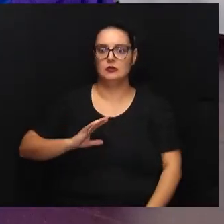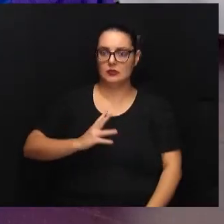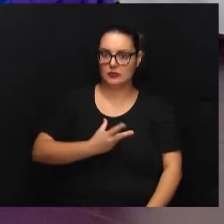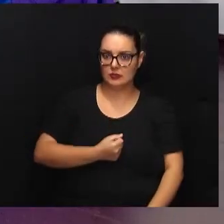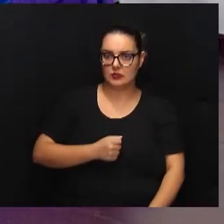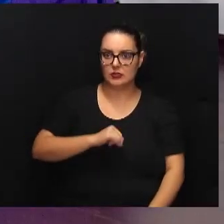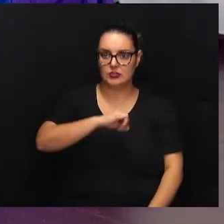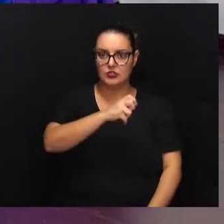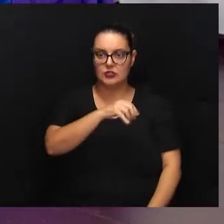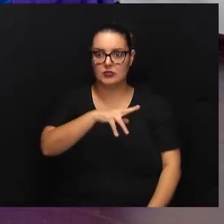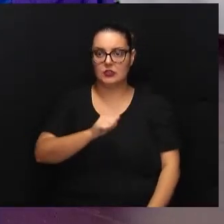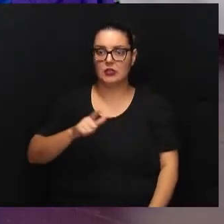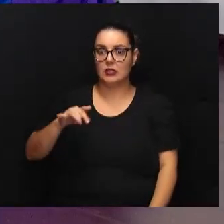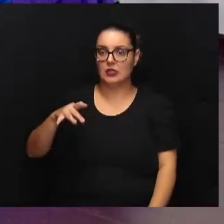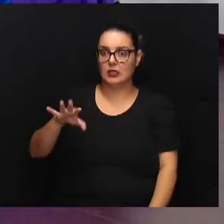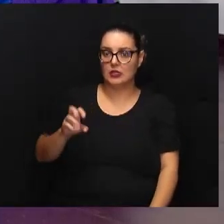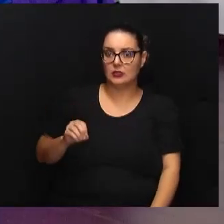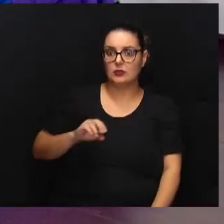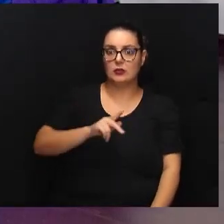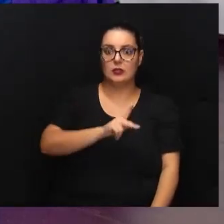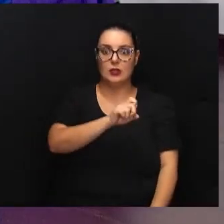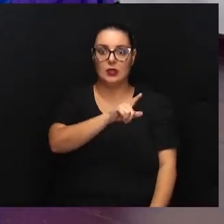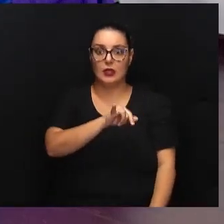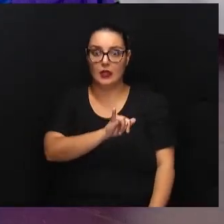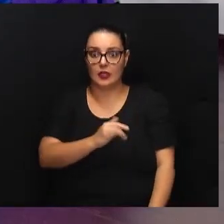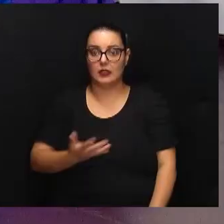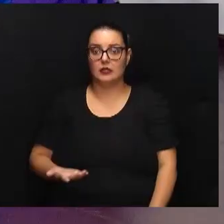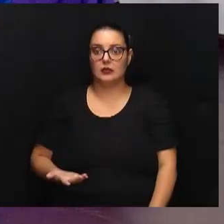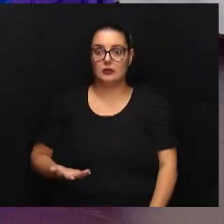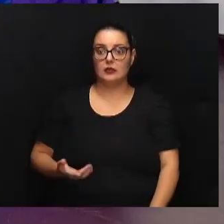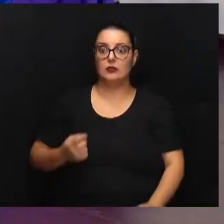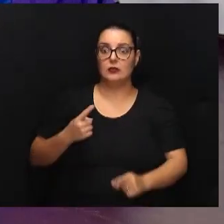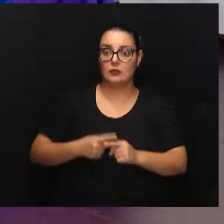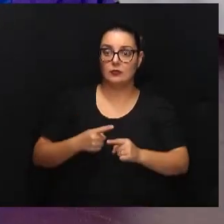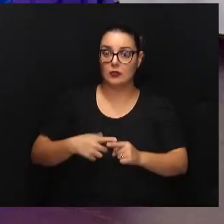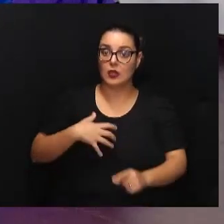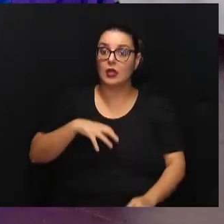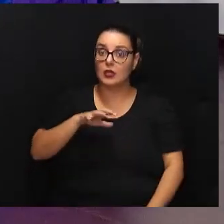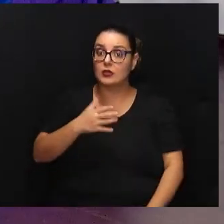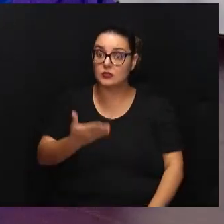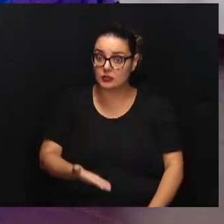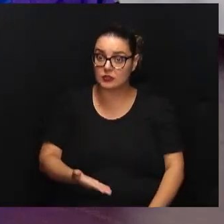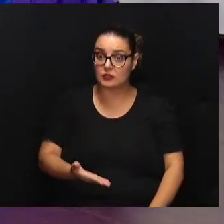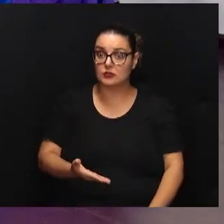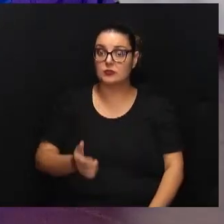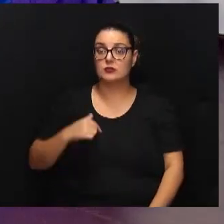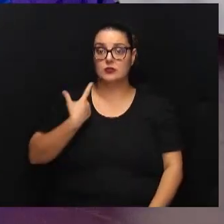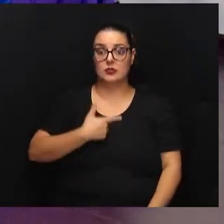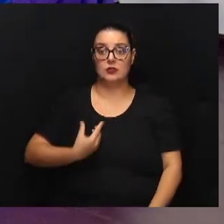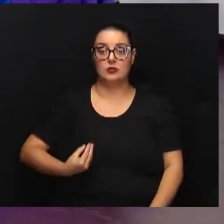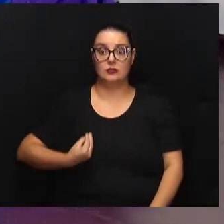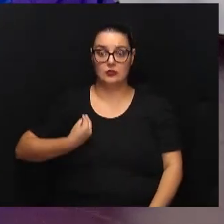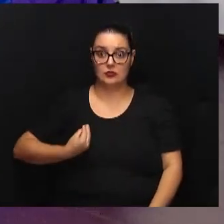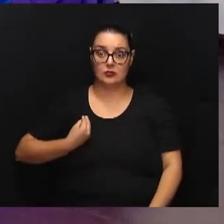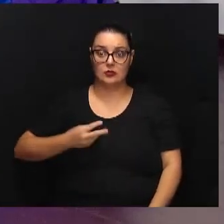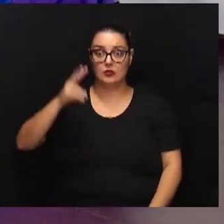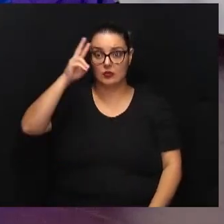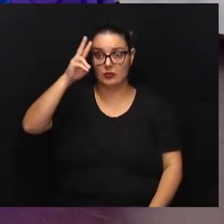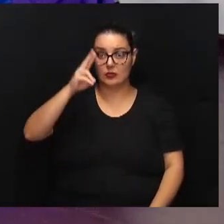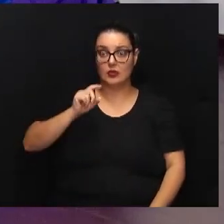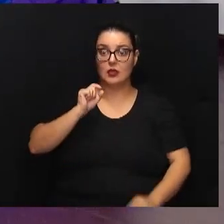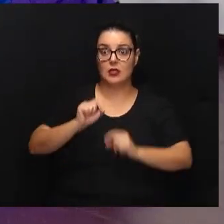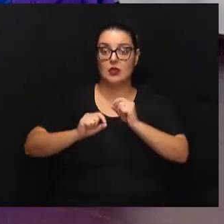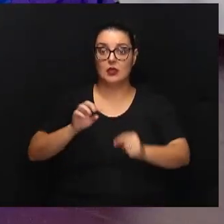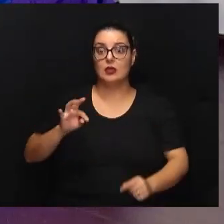Kelly, porque é sobre isso, é sobre a nossa vida, é sobre lembrar quem tombou, e para dizer que